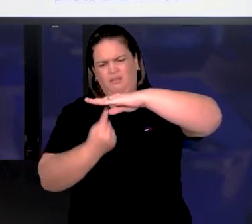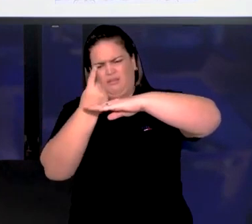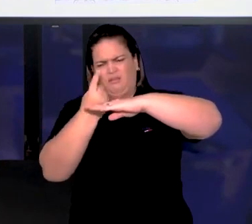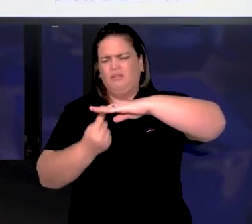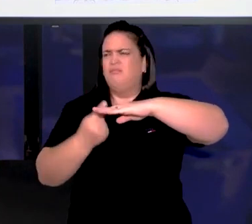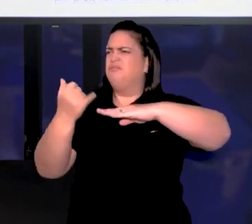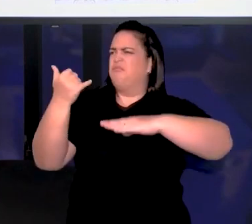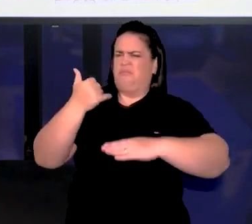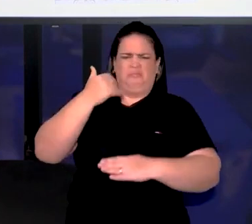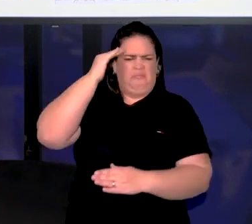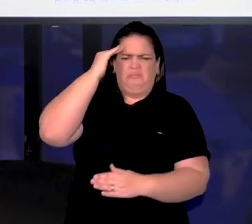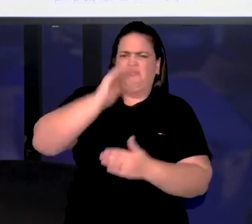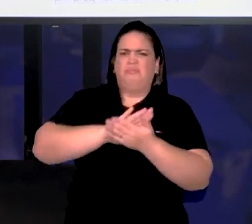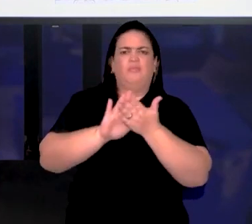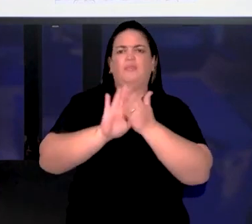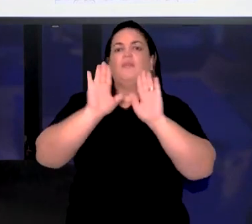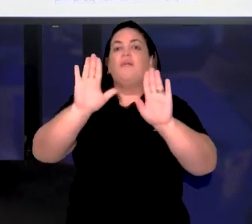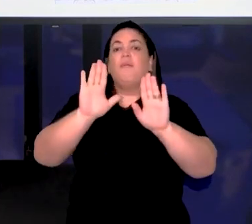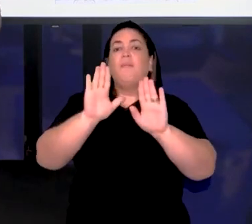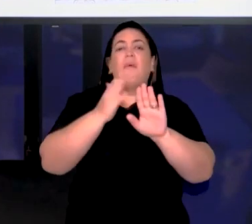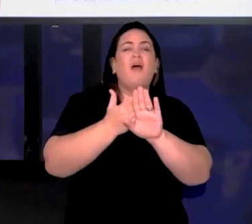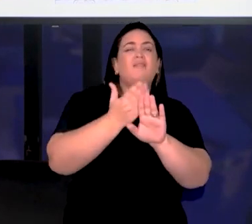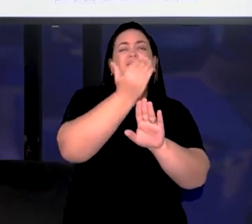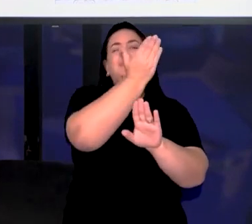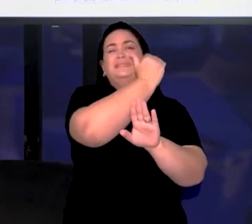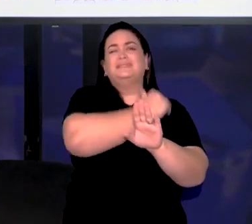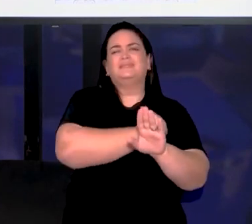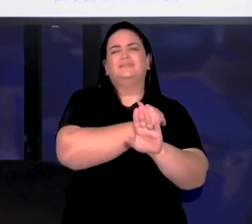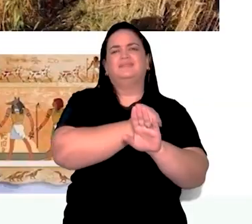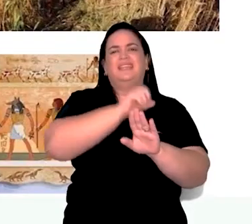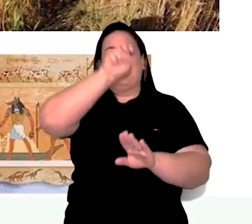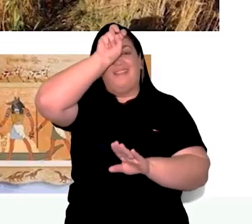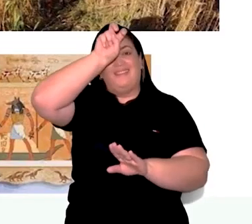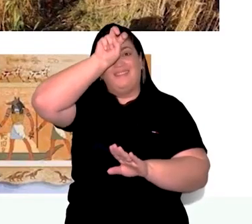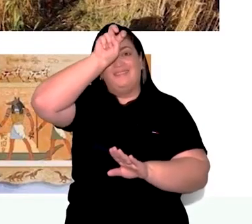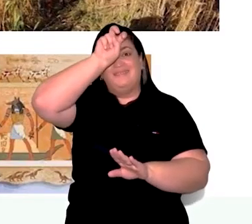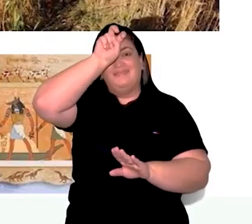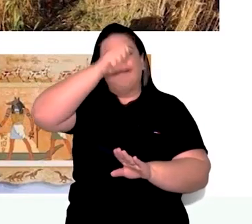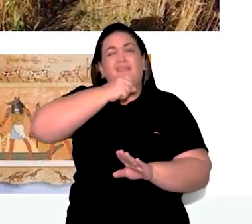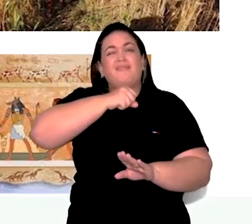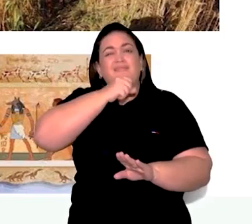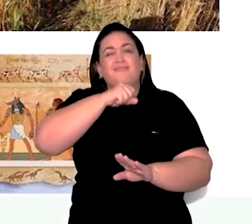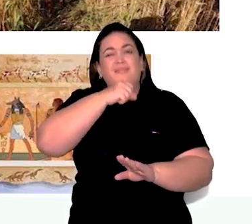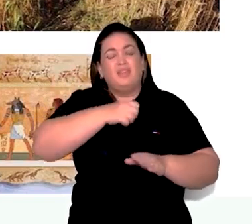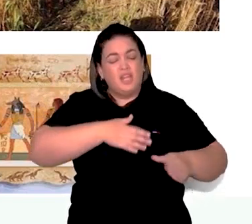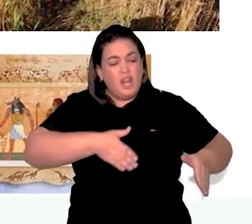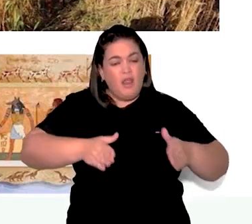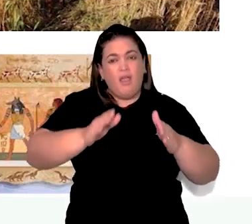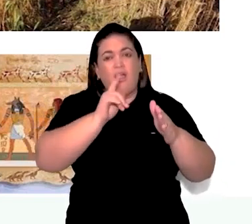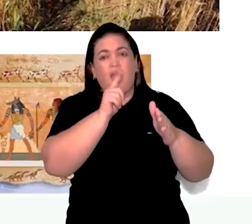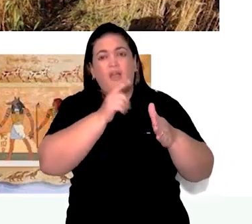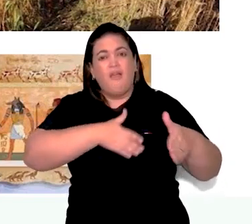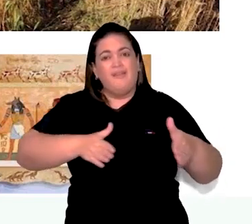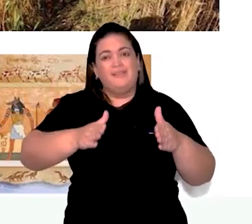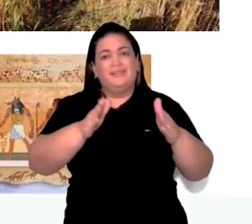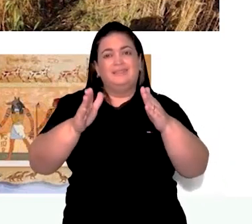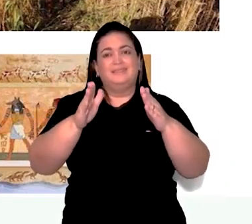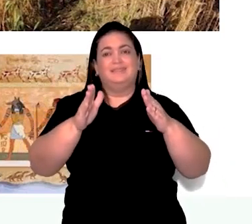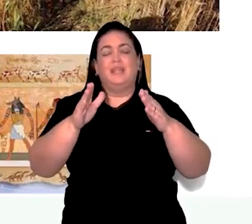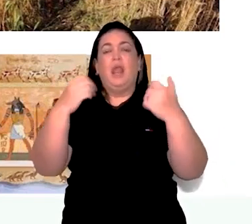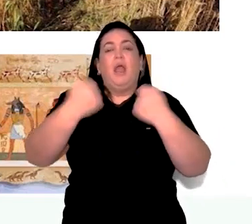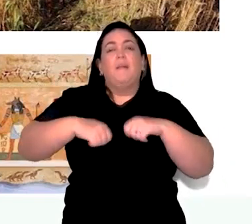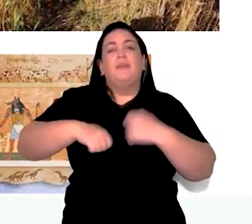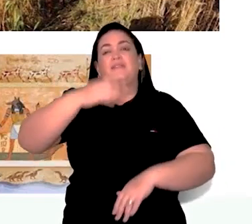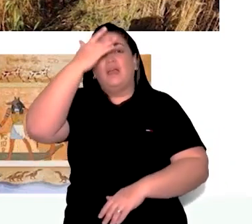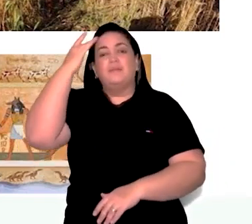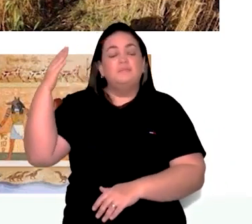surgiu. Ele surge lá no Egito Antigo, às margens do rio Nilo, quando eram medidos